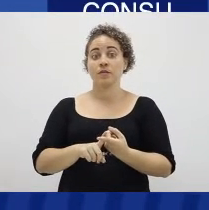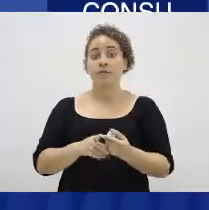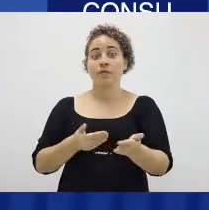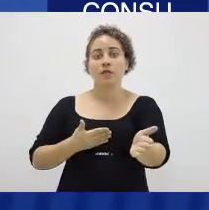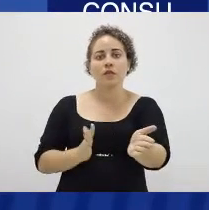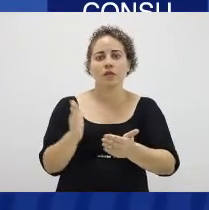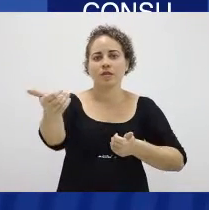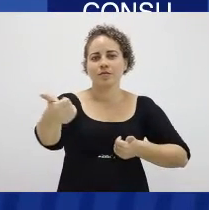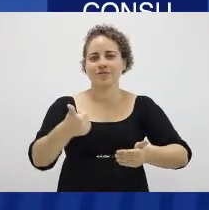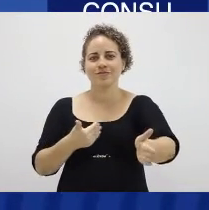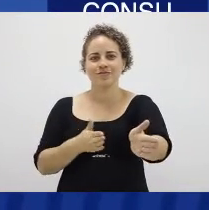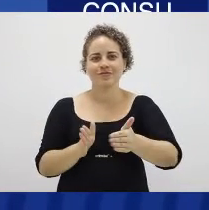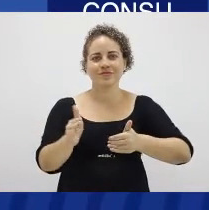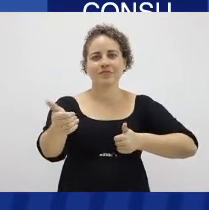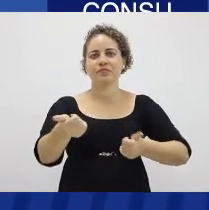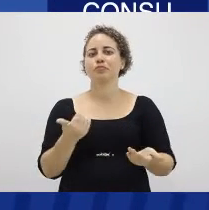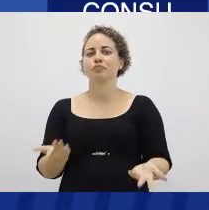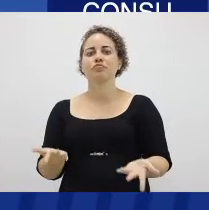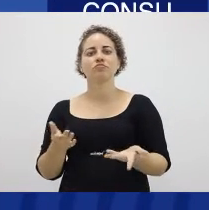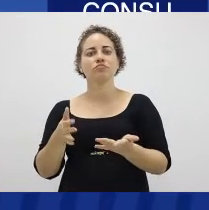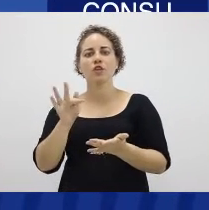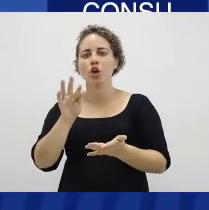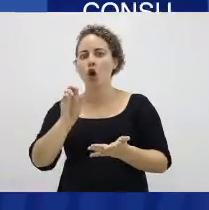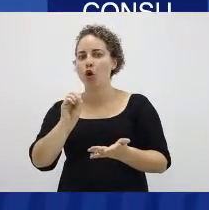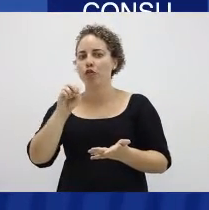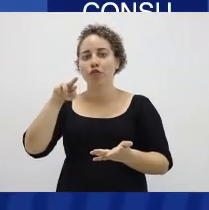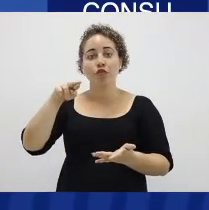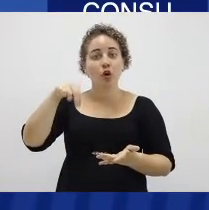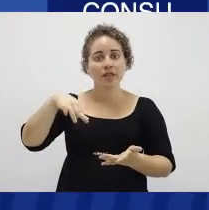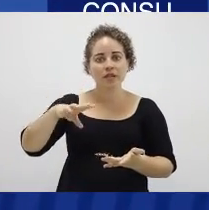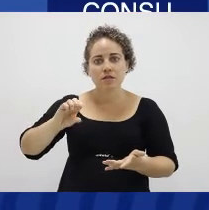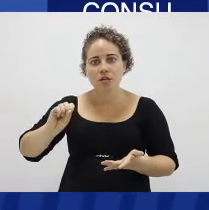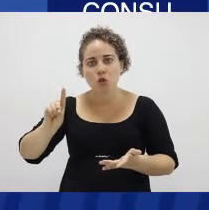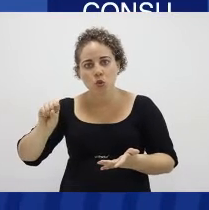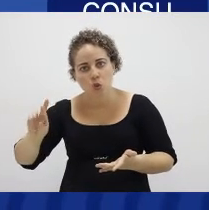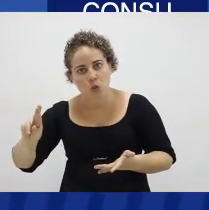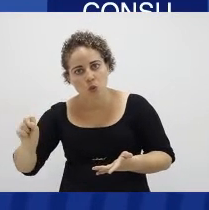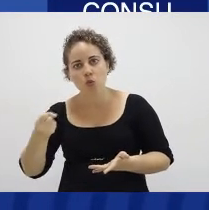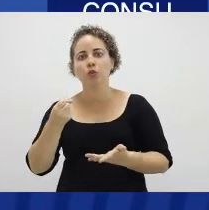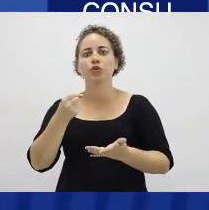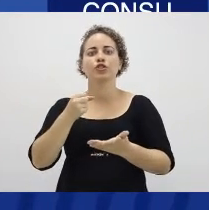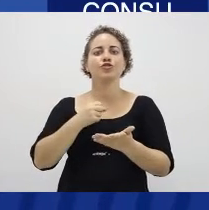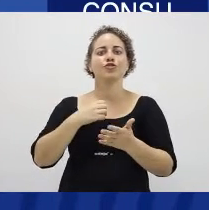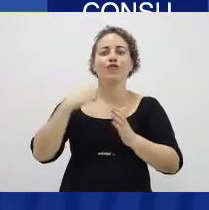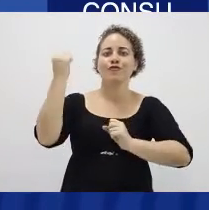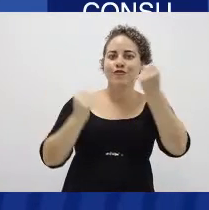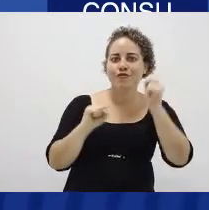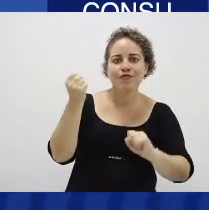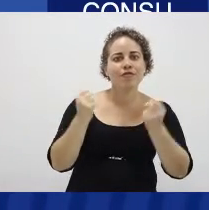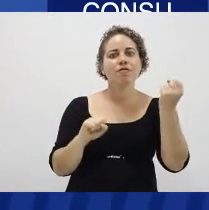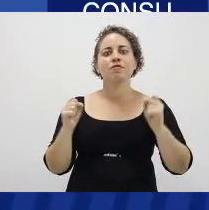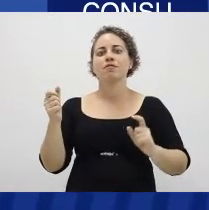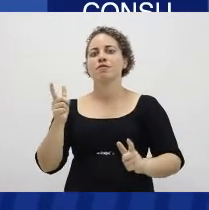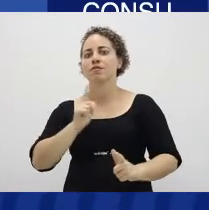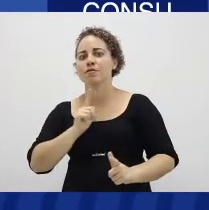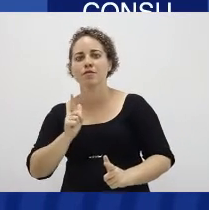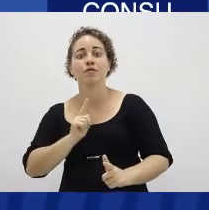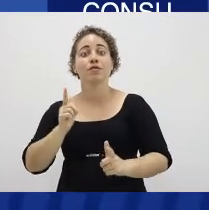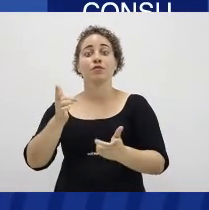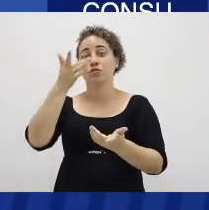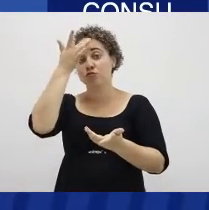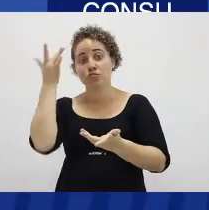ou seja, o fornecedor, as transportadoras, a empresa, a fábrica, as transportadoras que